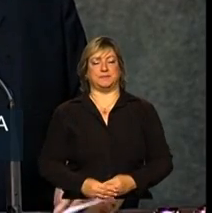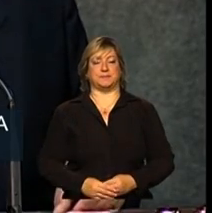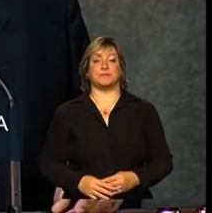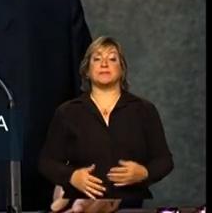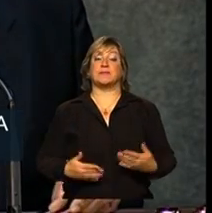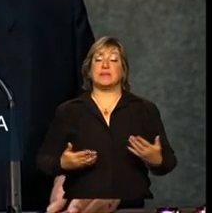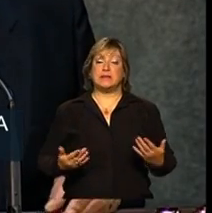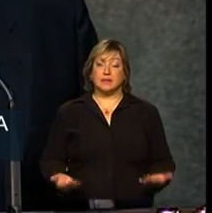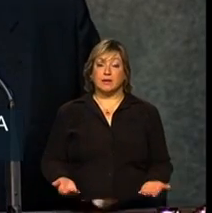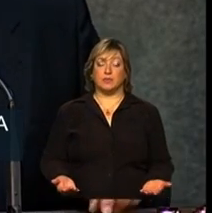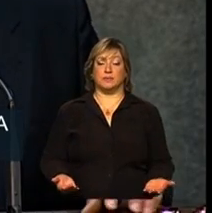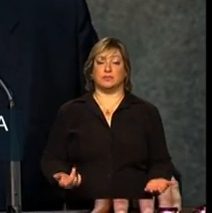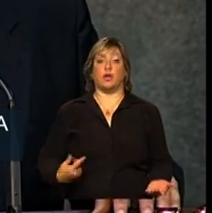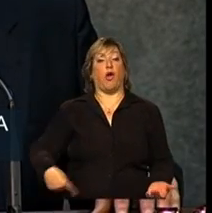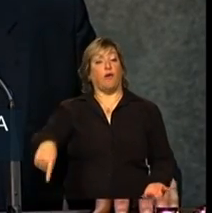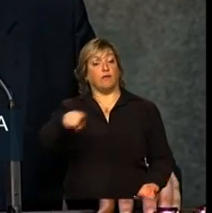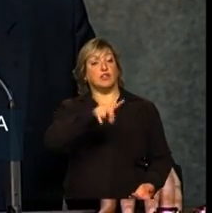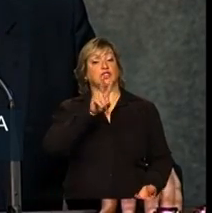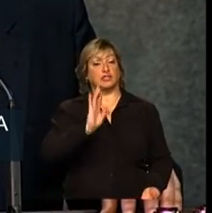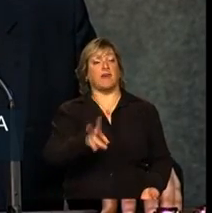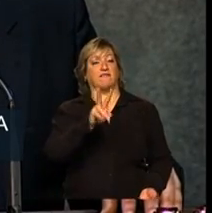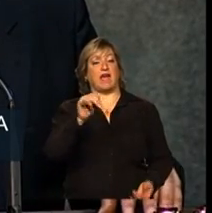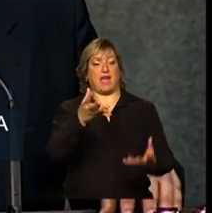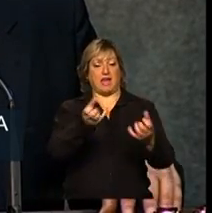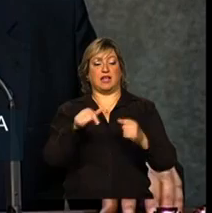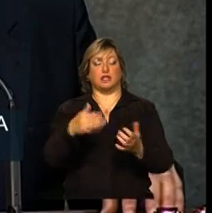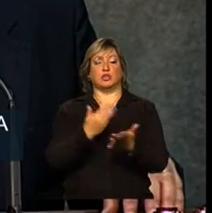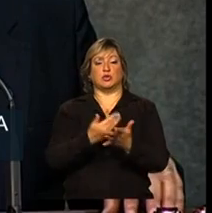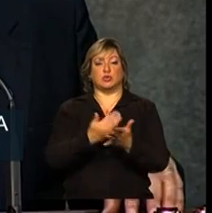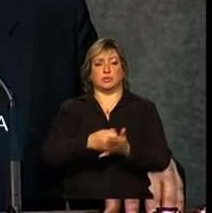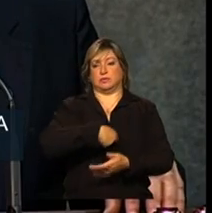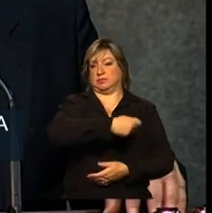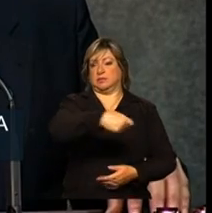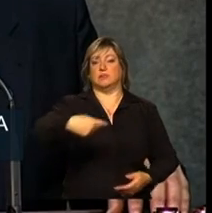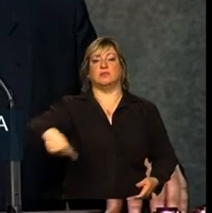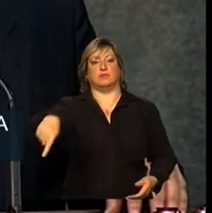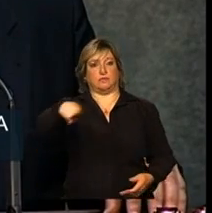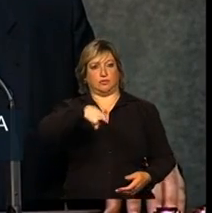Então, vocês já vão receber esse estudo hoje. É